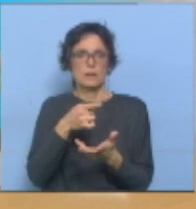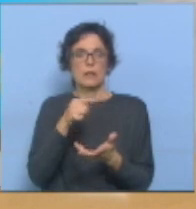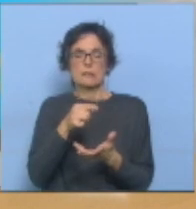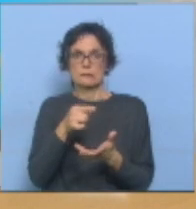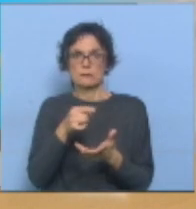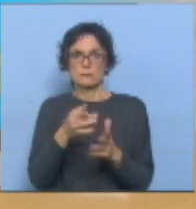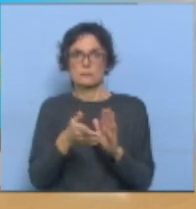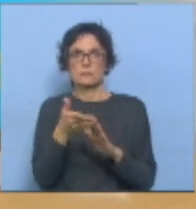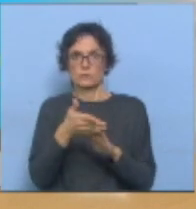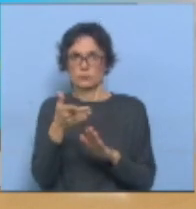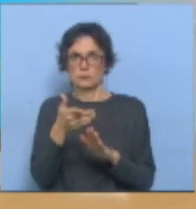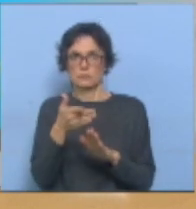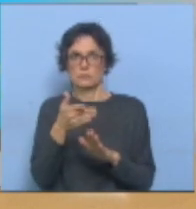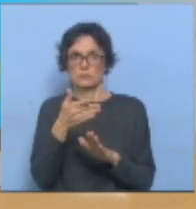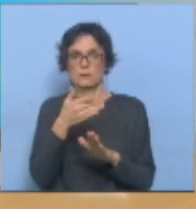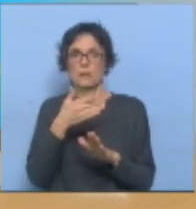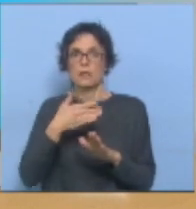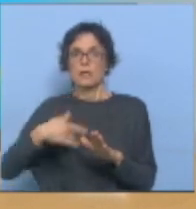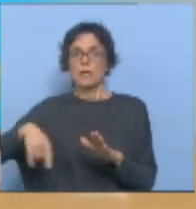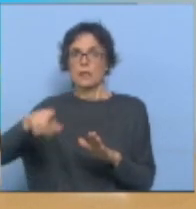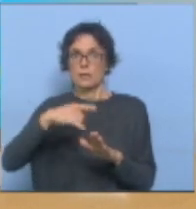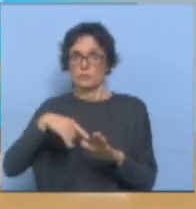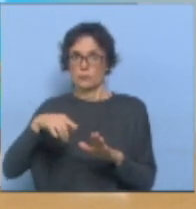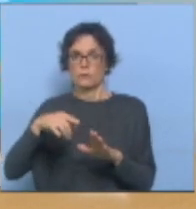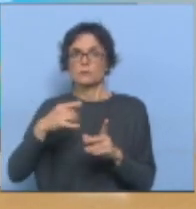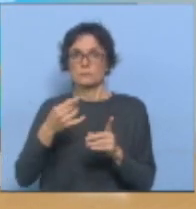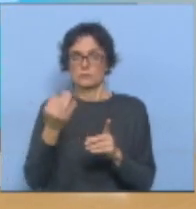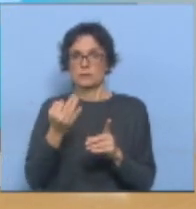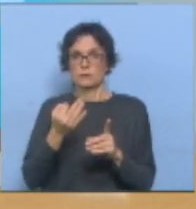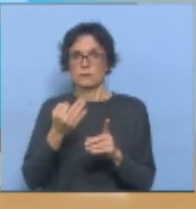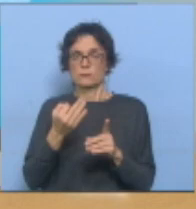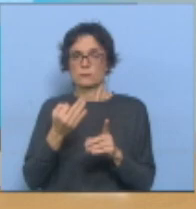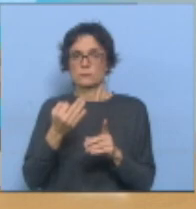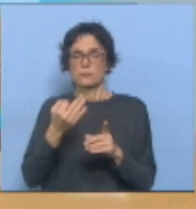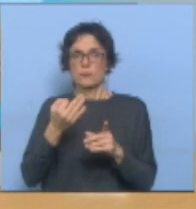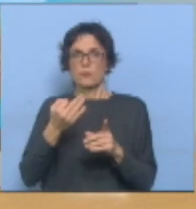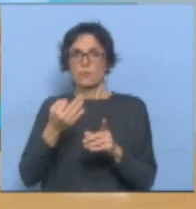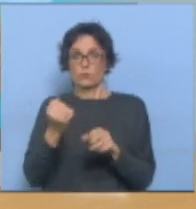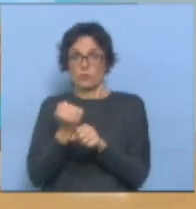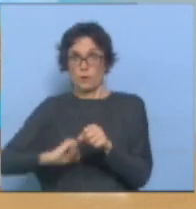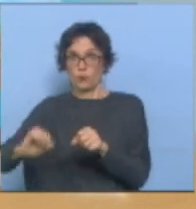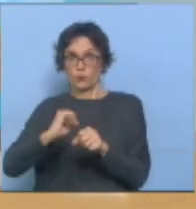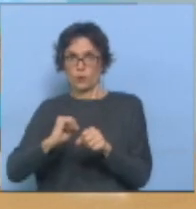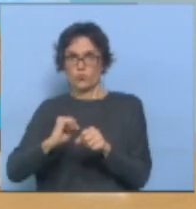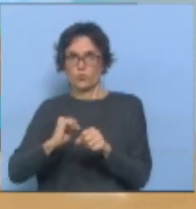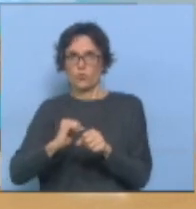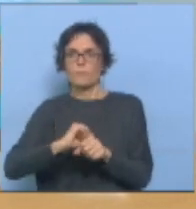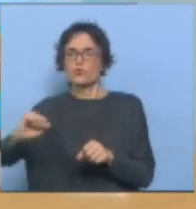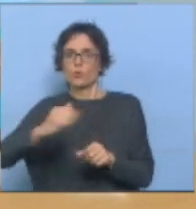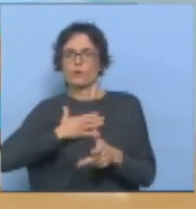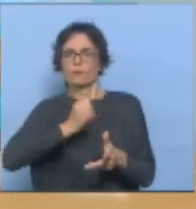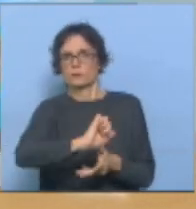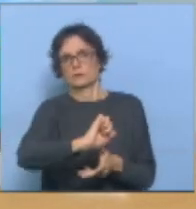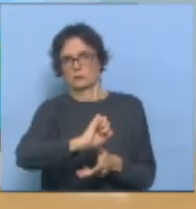urgência e um internamento compulsivo, portanto vai contra a vontade daquela pessoa, porque se entende que ela tem uma perturbação ou que